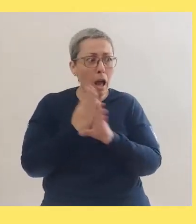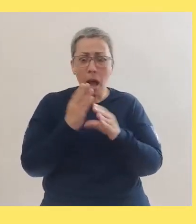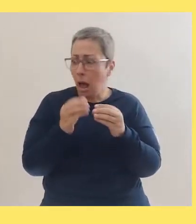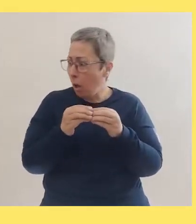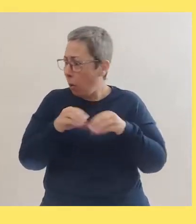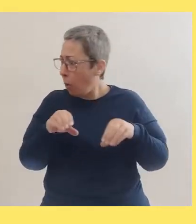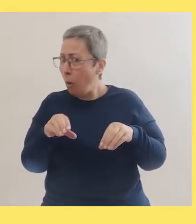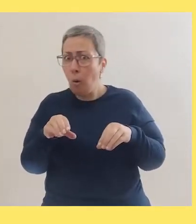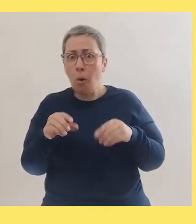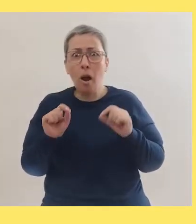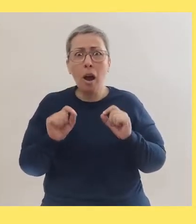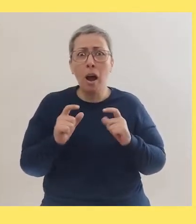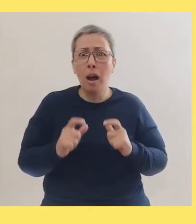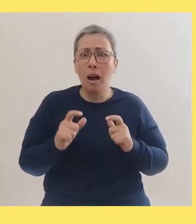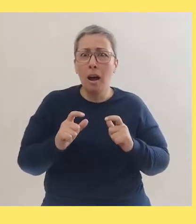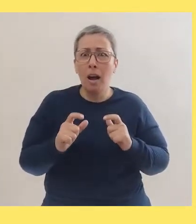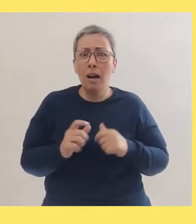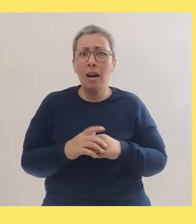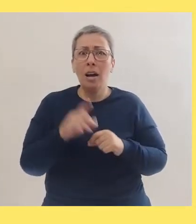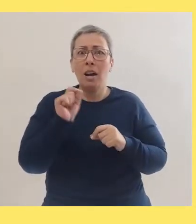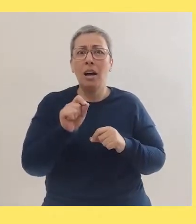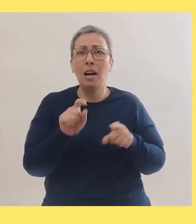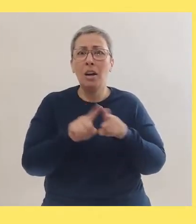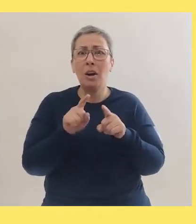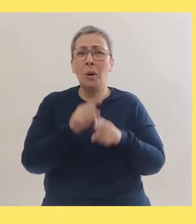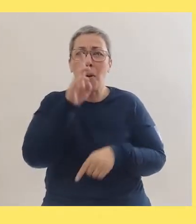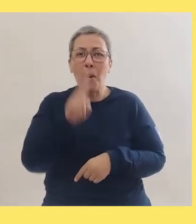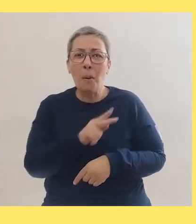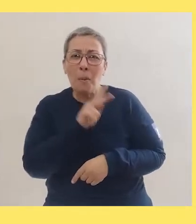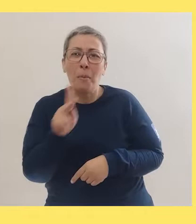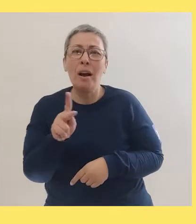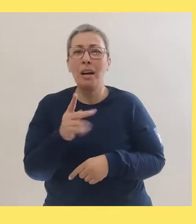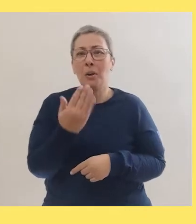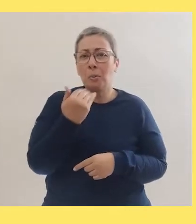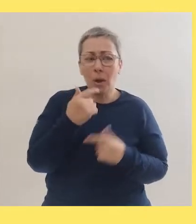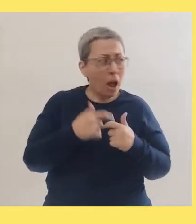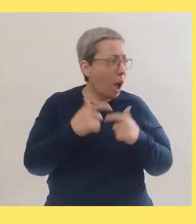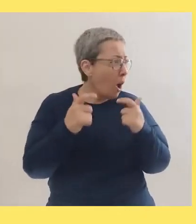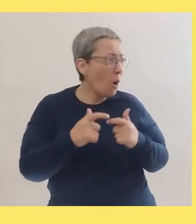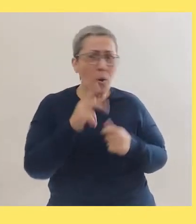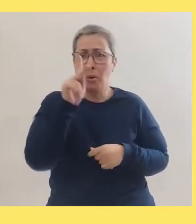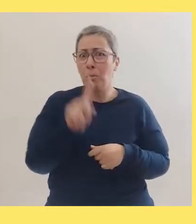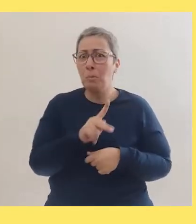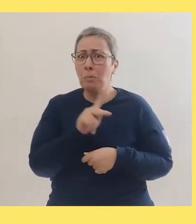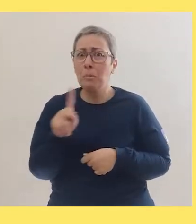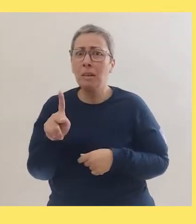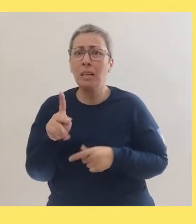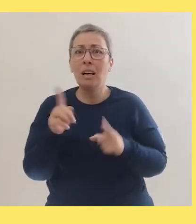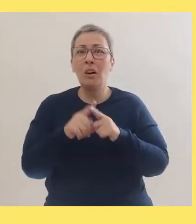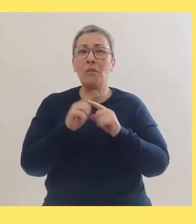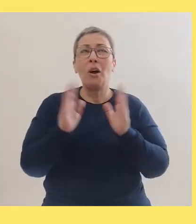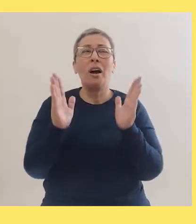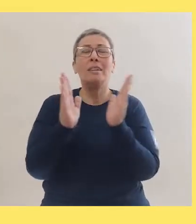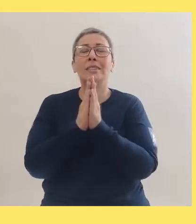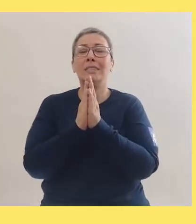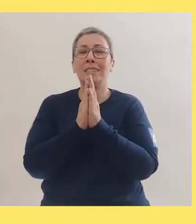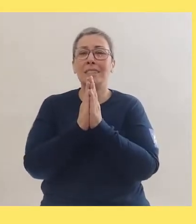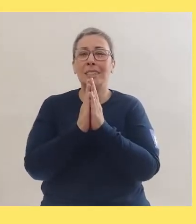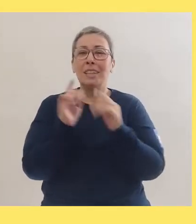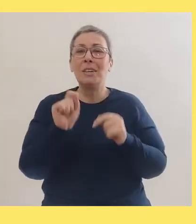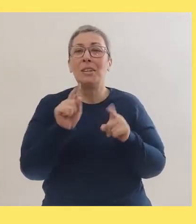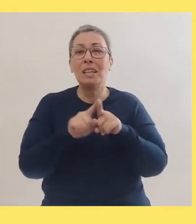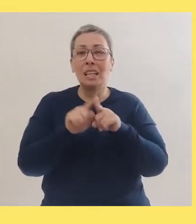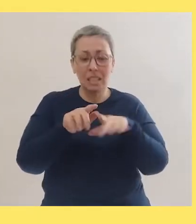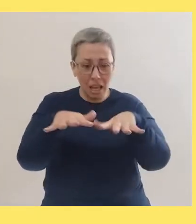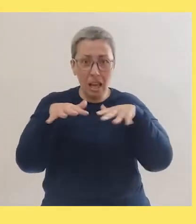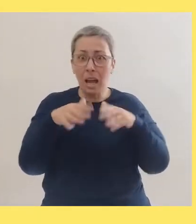o ovo? O padre comeu. Cadê o padre? Foi rezar a missa. Cadê